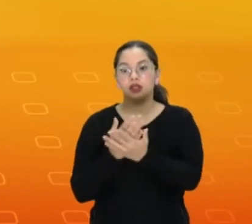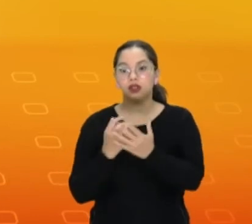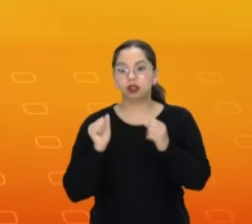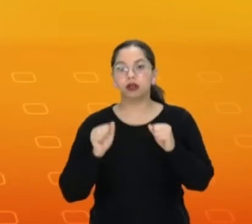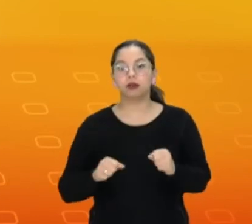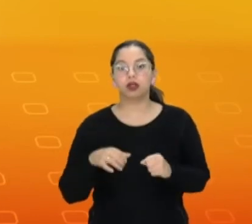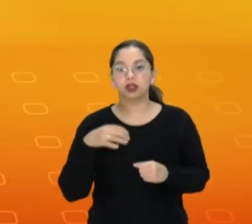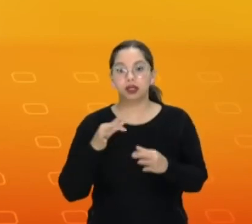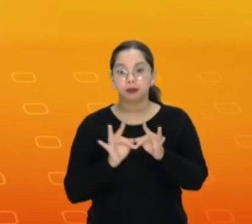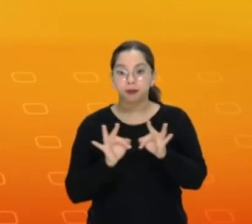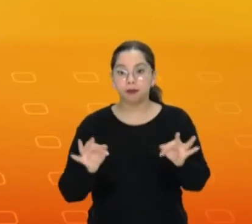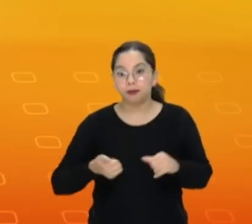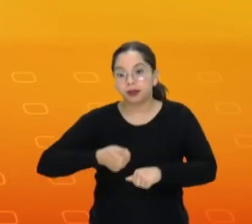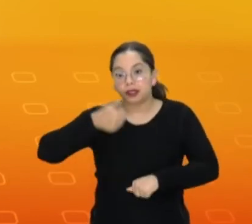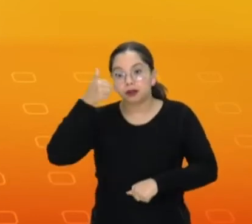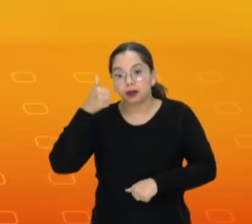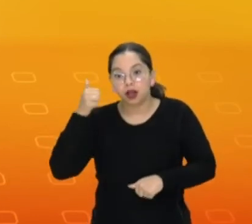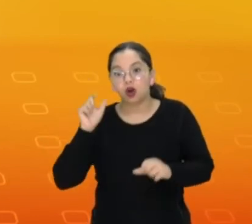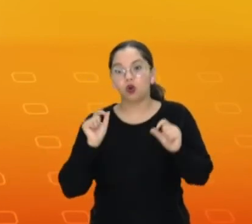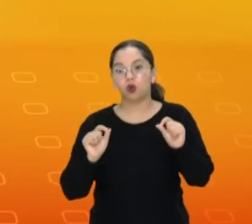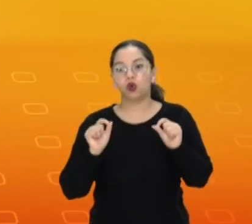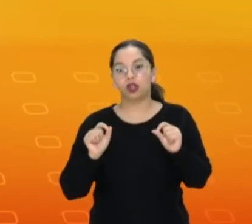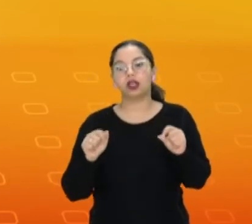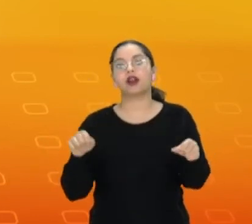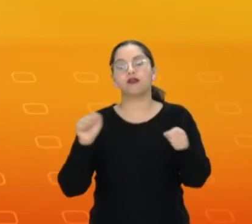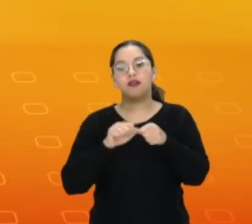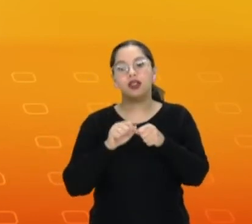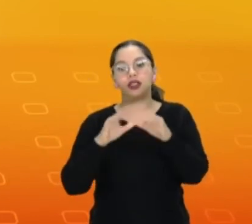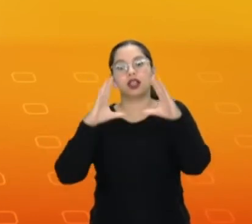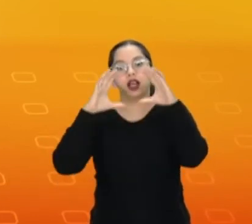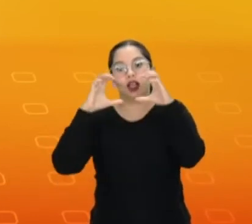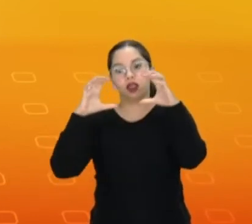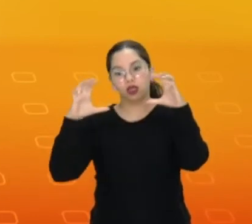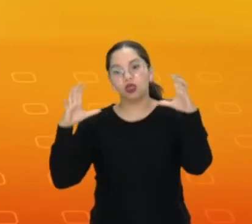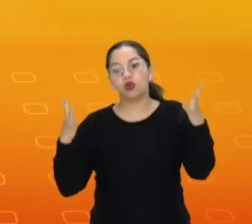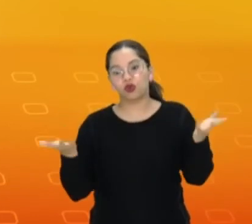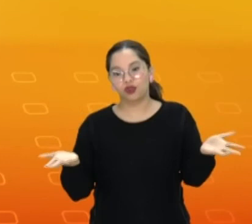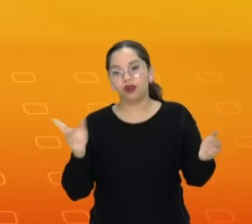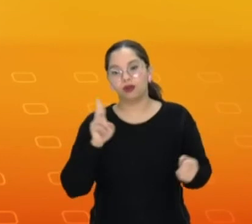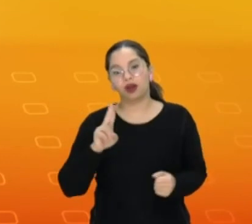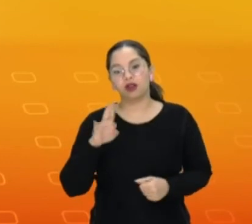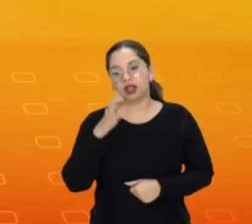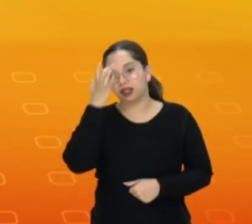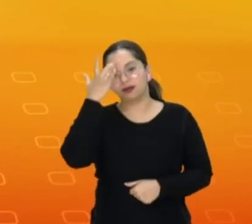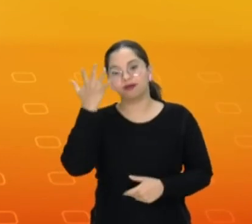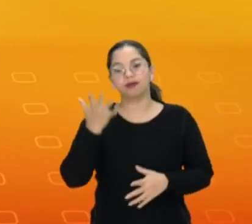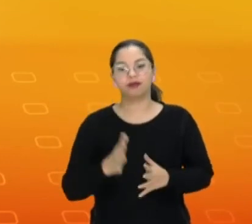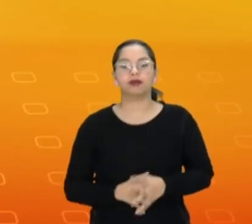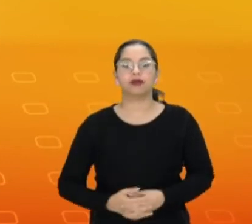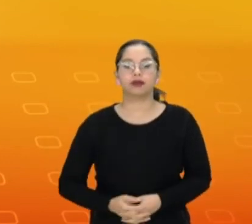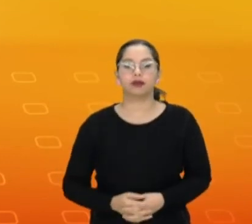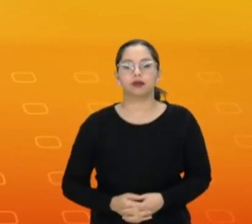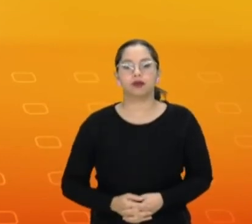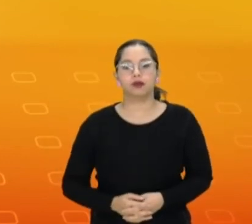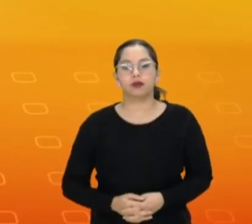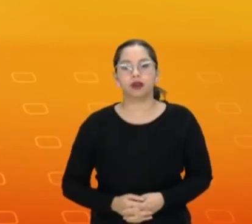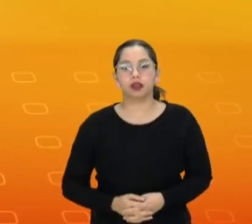fazer utilizando a nuvem como base nesses modelos que a gente comentou tá então